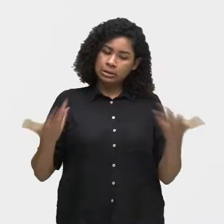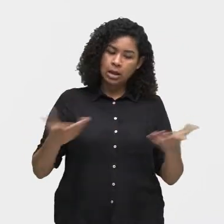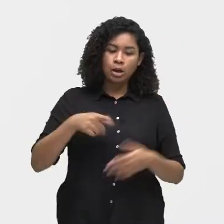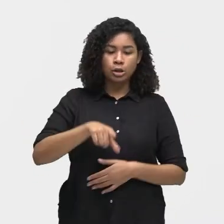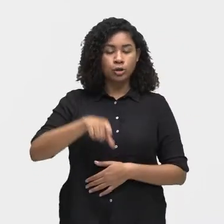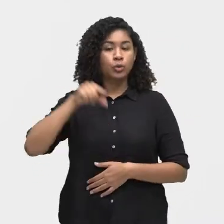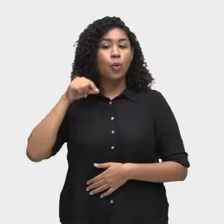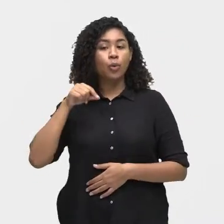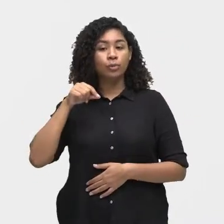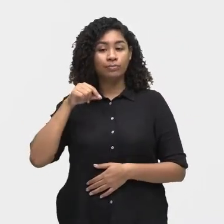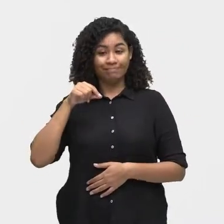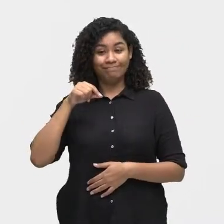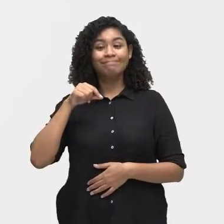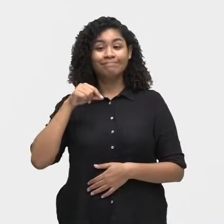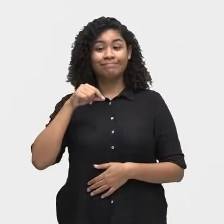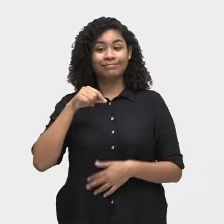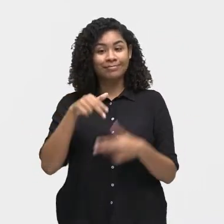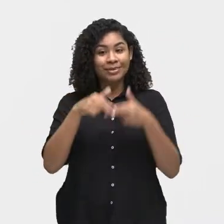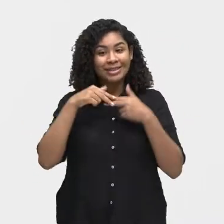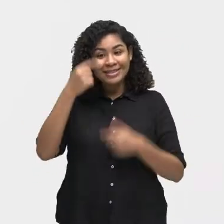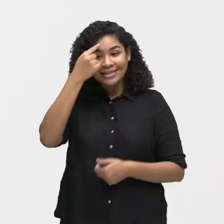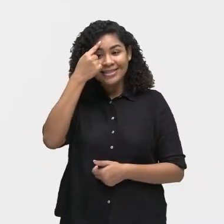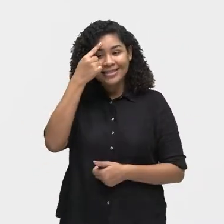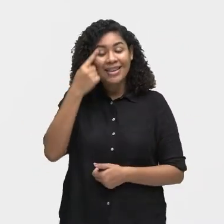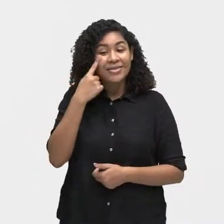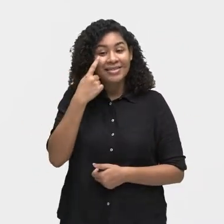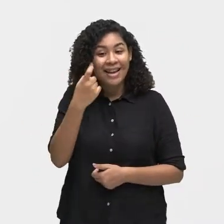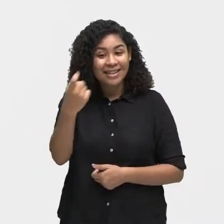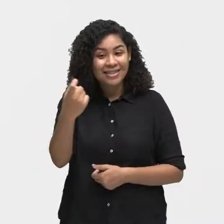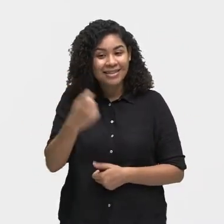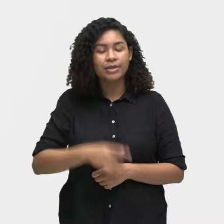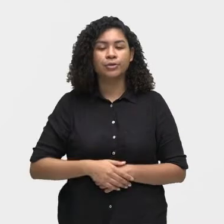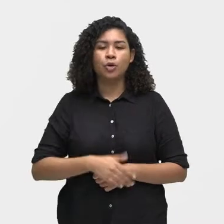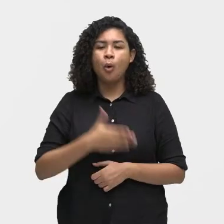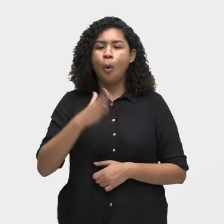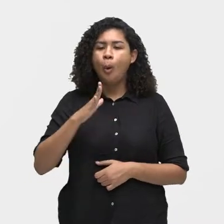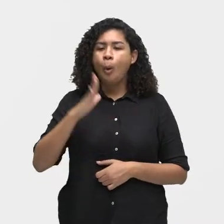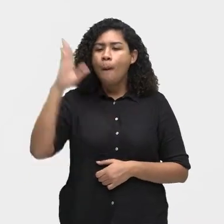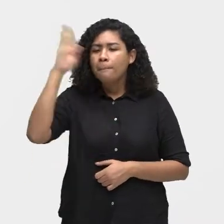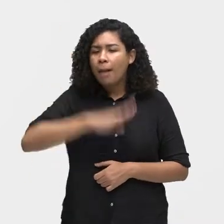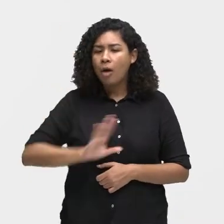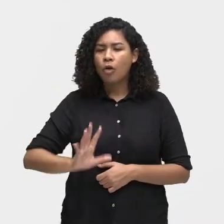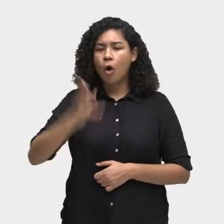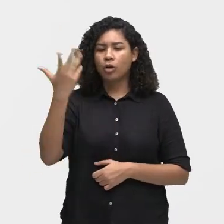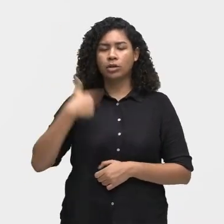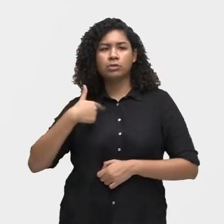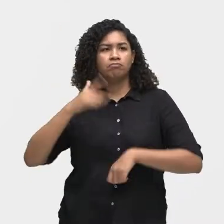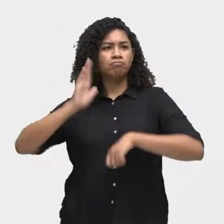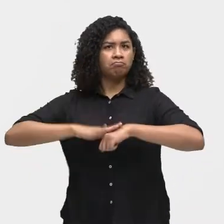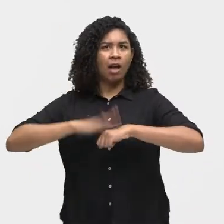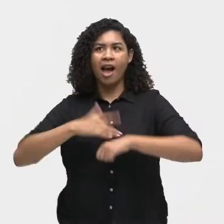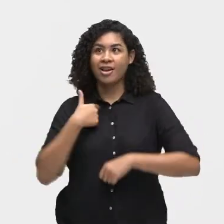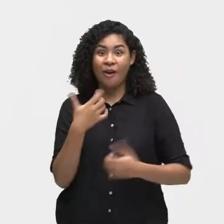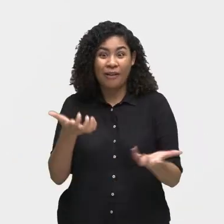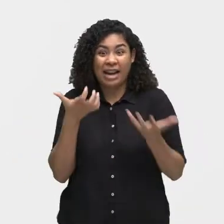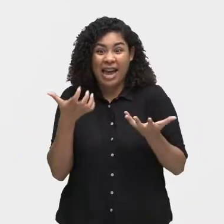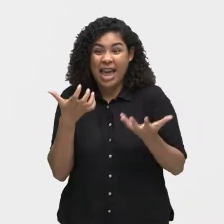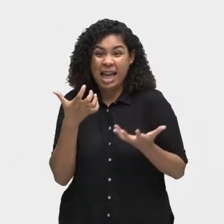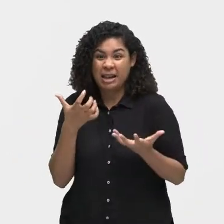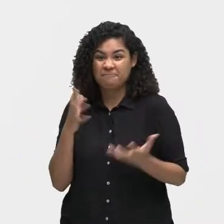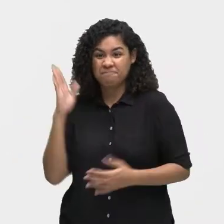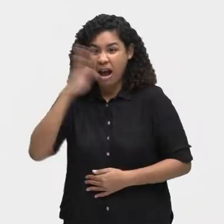muito interessante. O mal, ele não acontece por geração espontânea ou porque você quer fazer o mal.